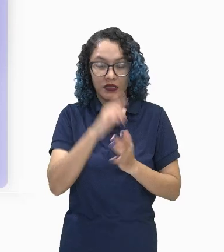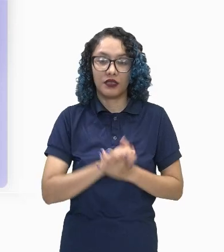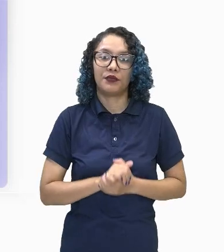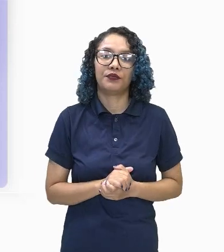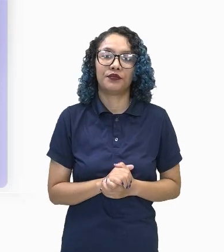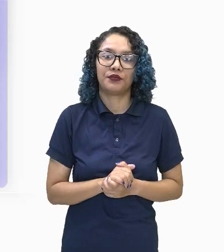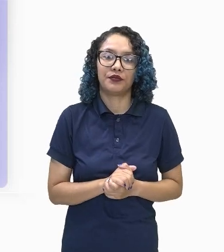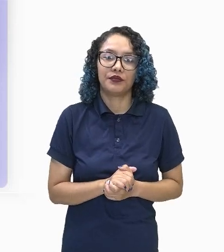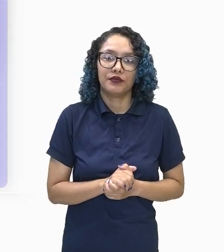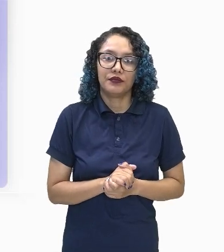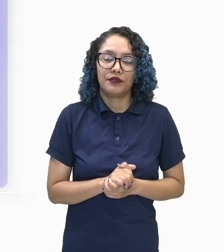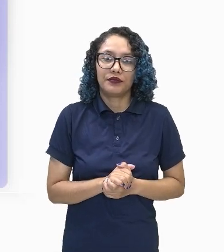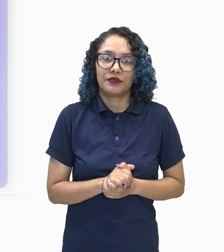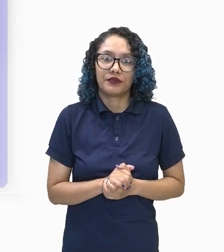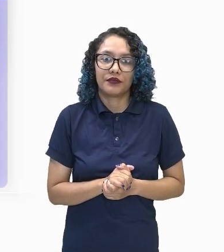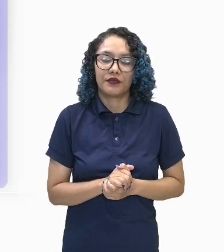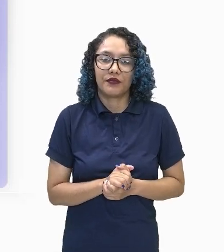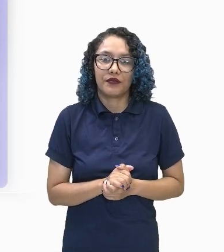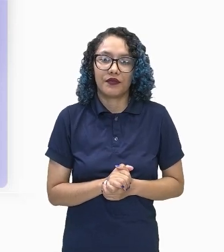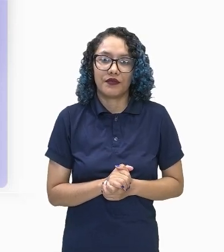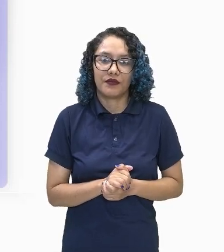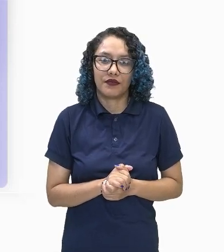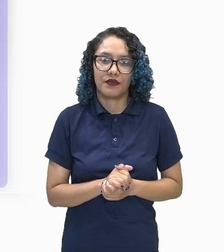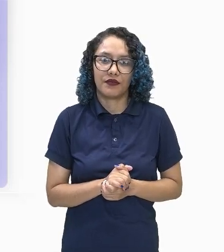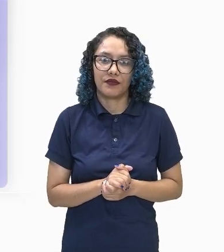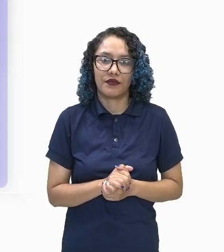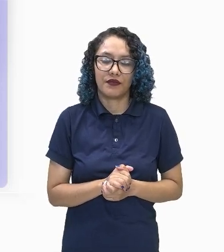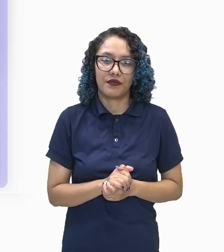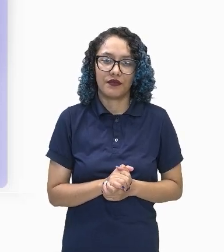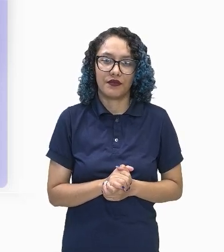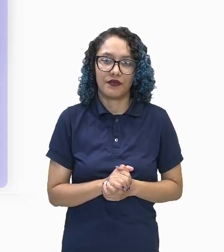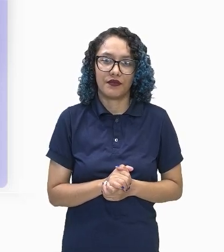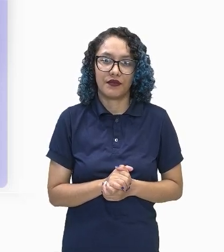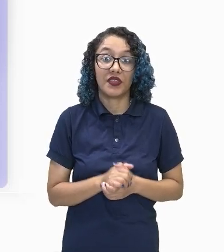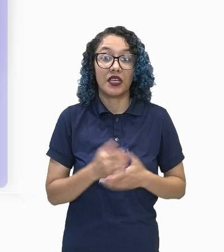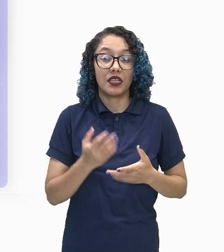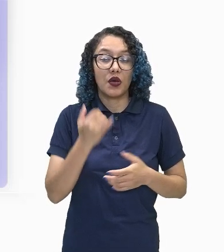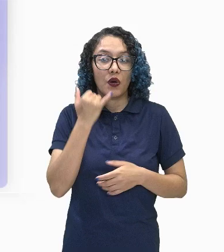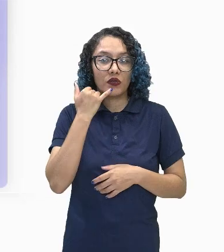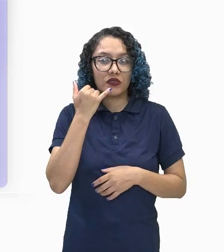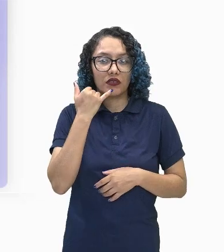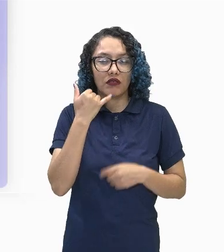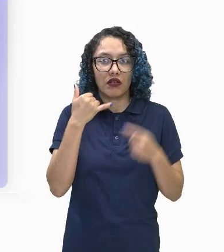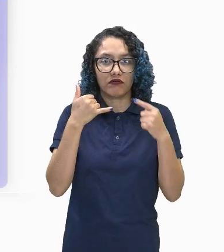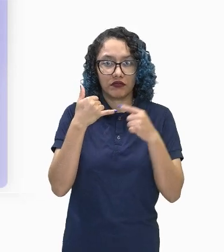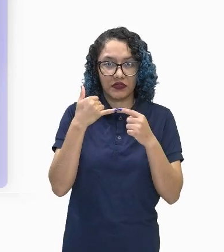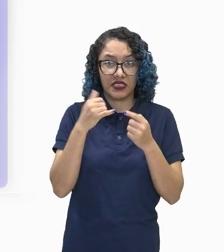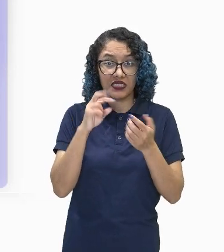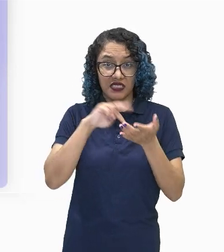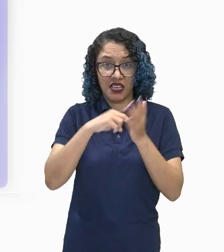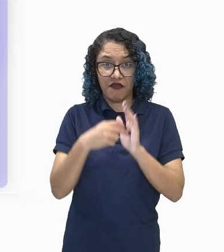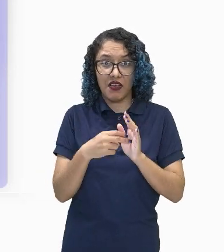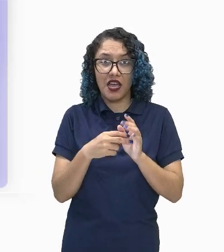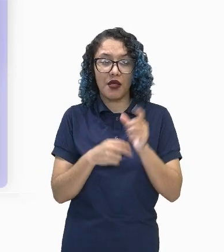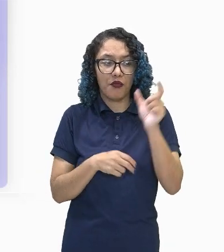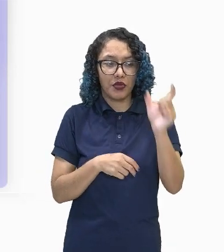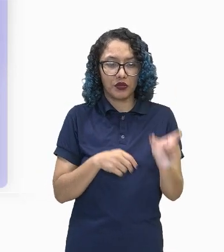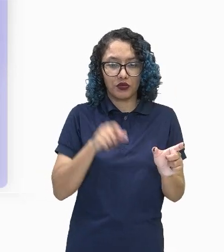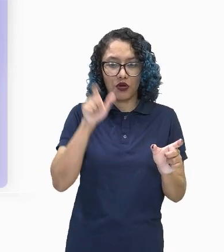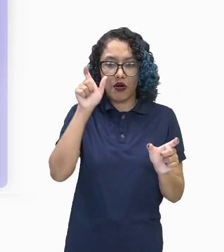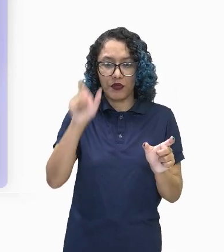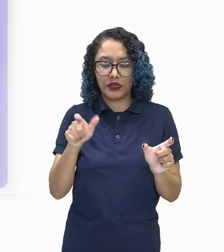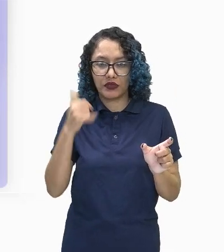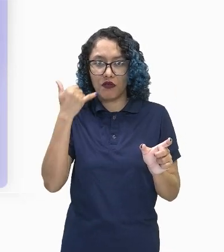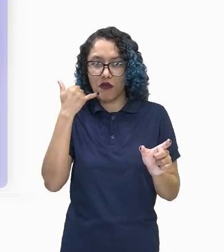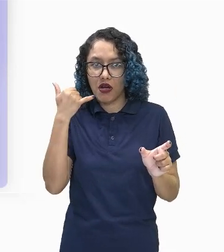de celular, eu estou falando, né, de uma ligação entre dois interlocutores,